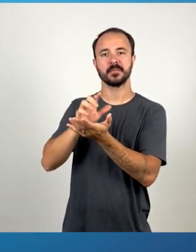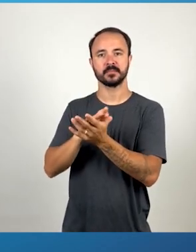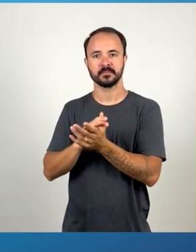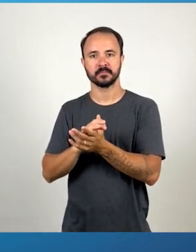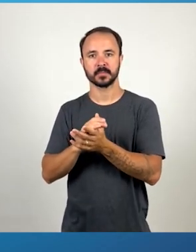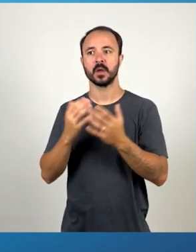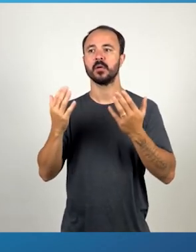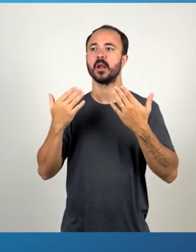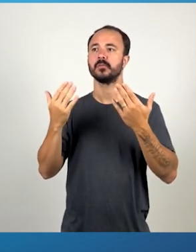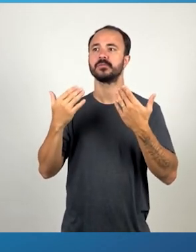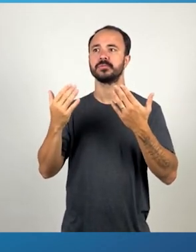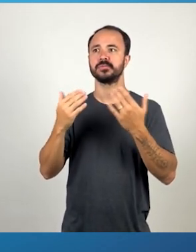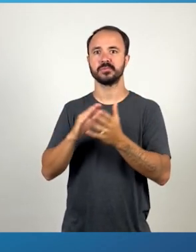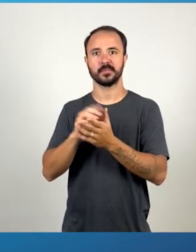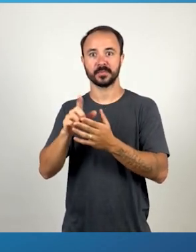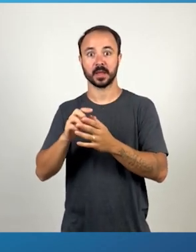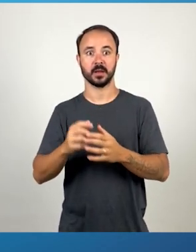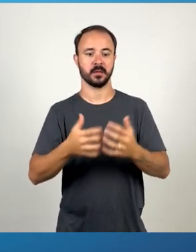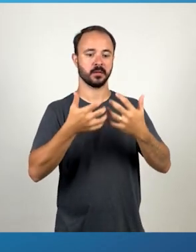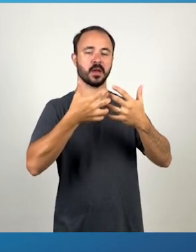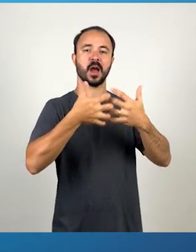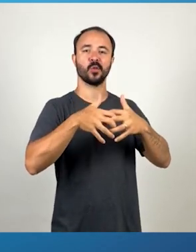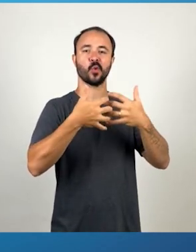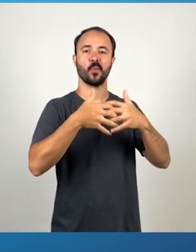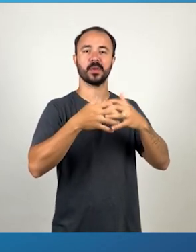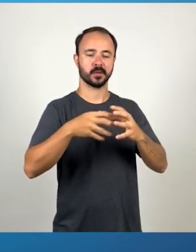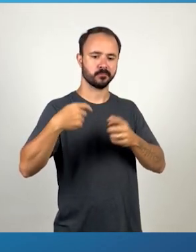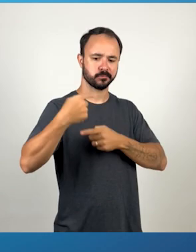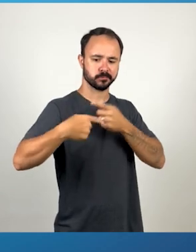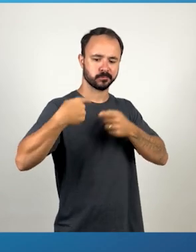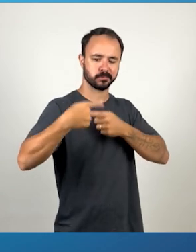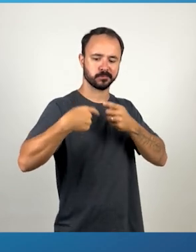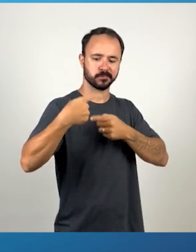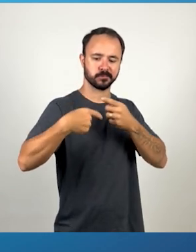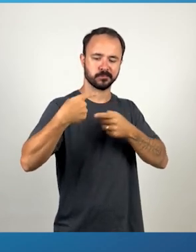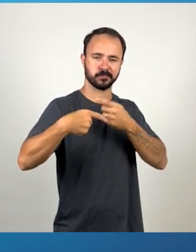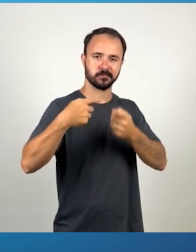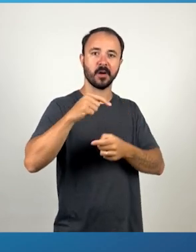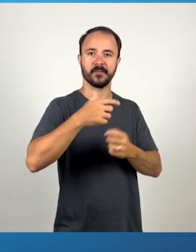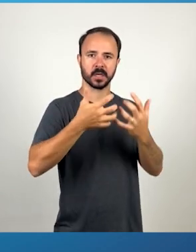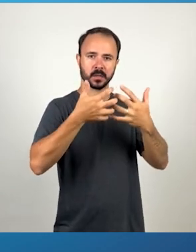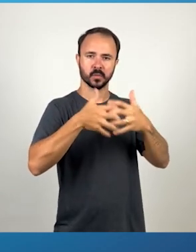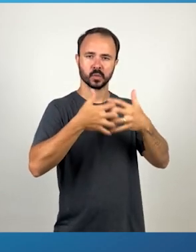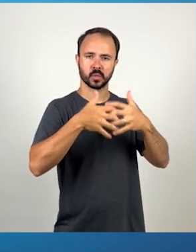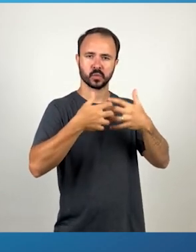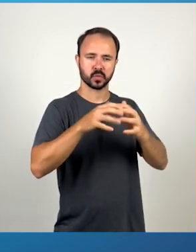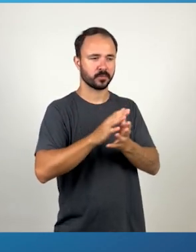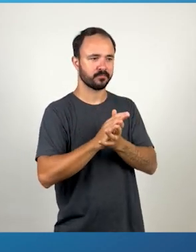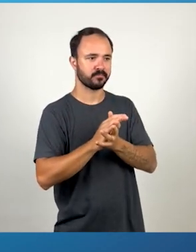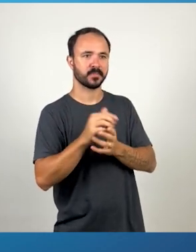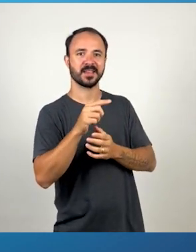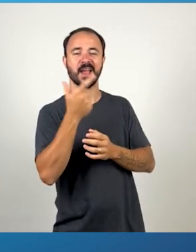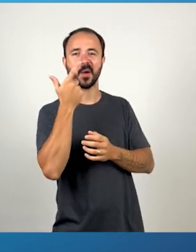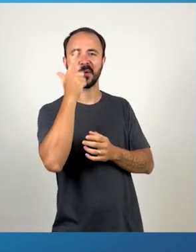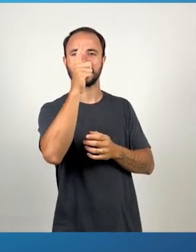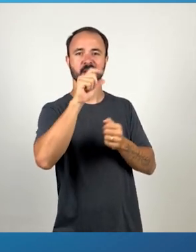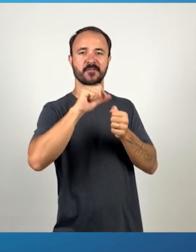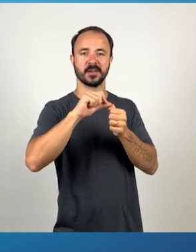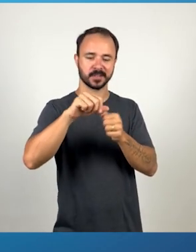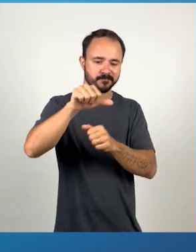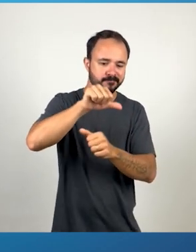a turbina ela gire, fazendo com que isso produza ali a energia elétrica,